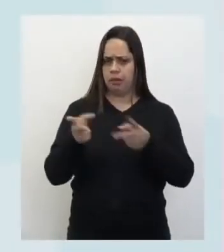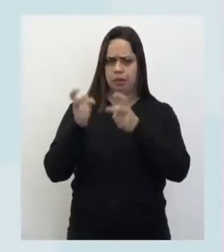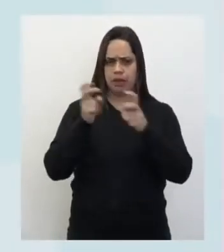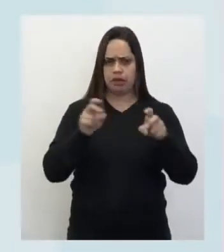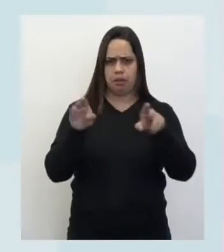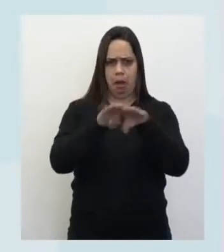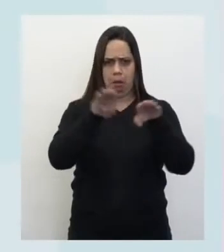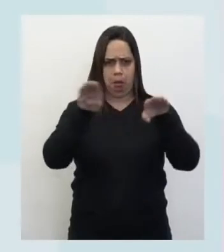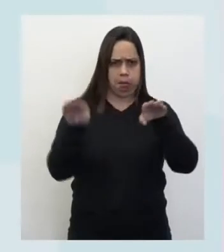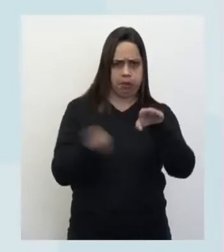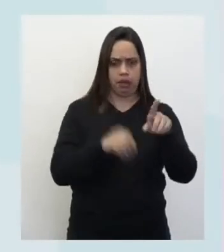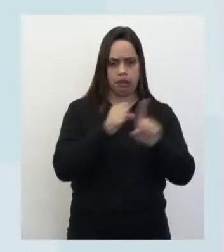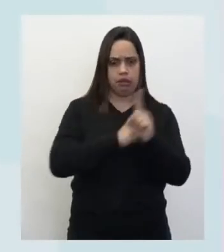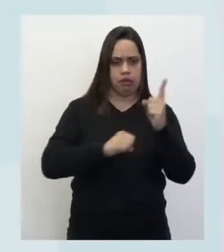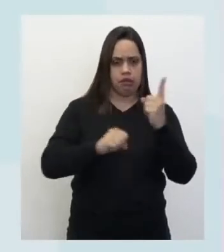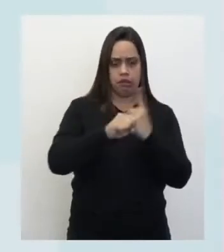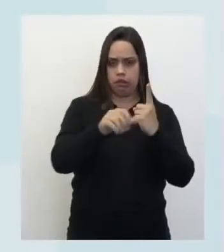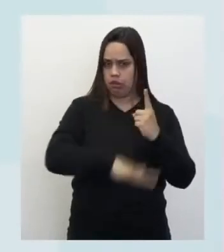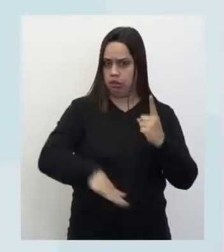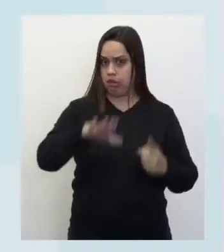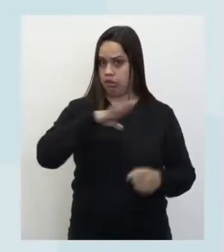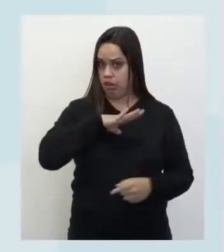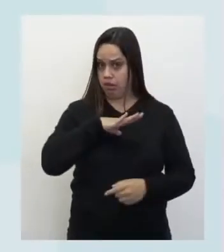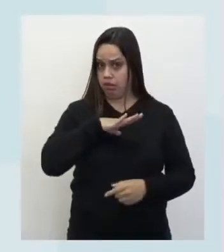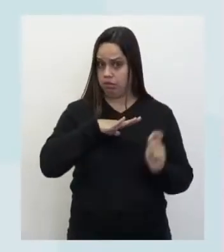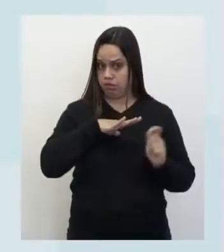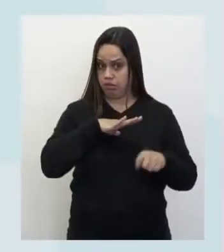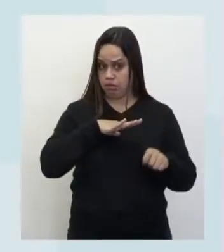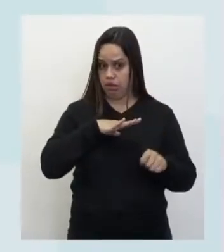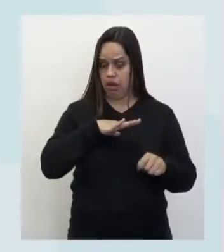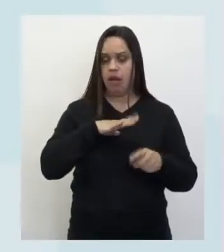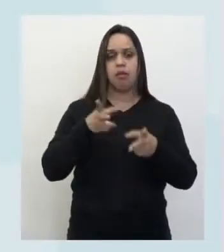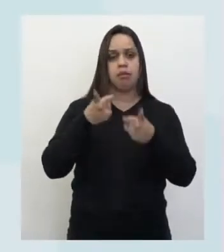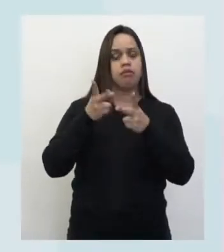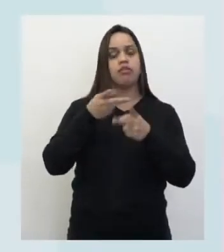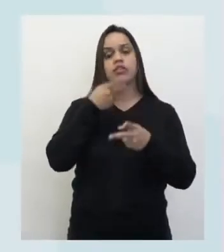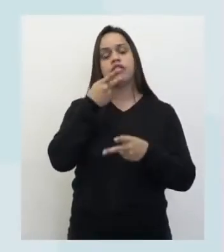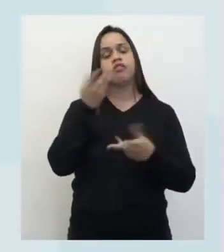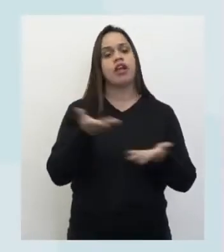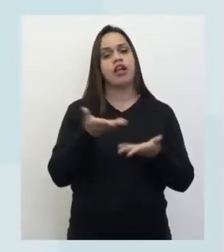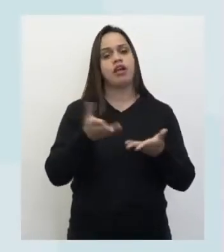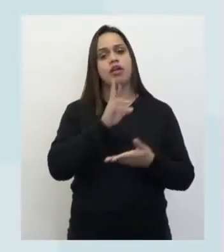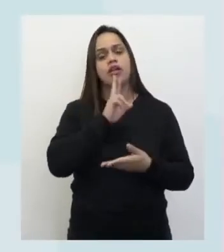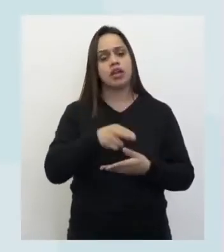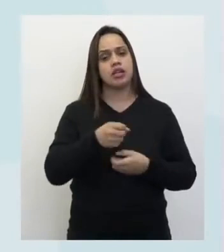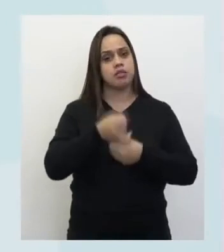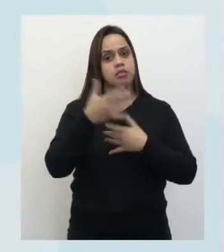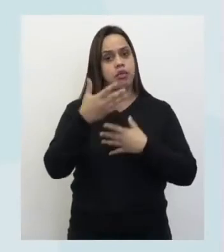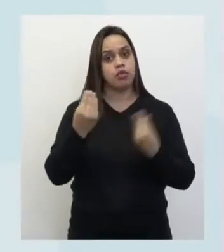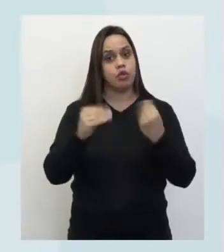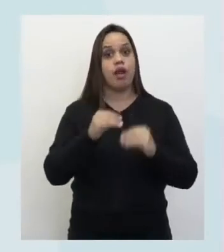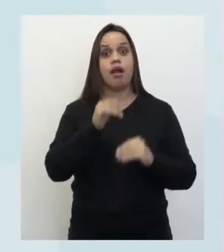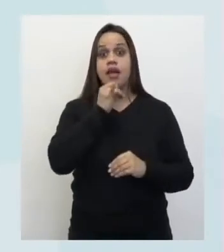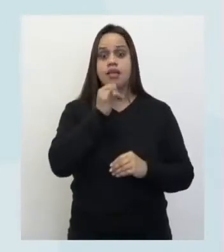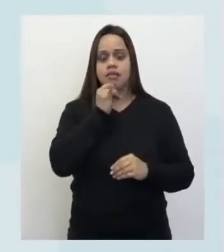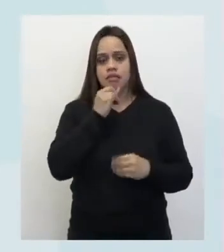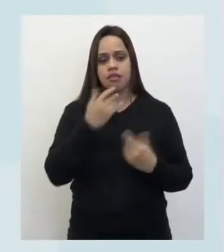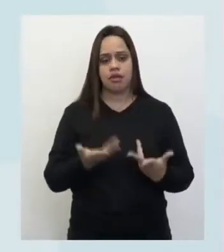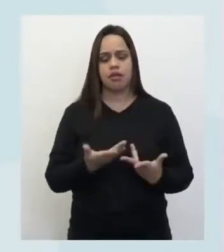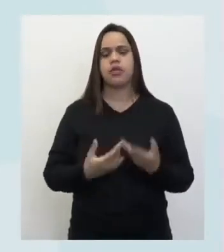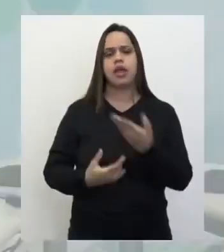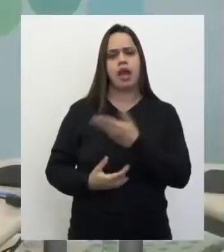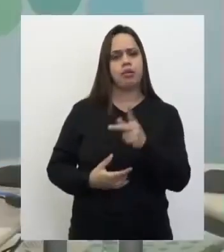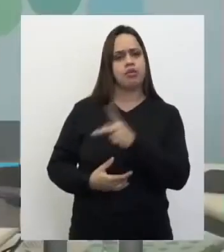desigualdades sociais no espaço urbano? Comente sua resposta com exemplos. Então, a professora Andréia,